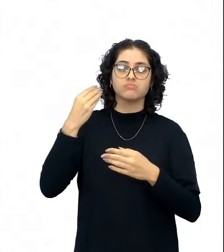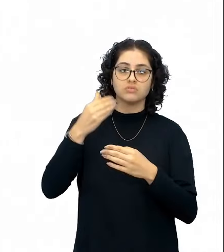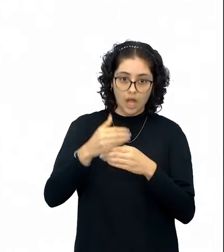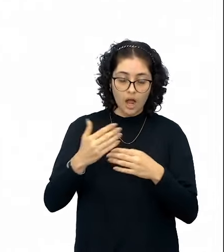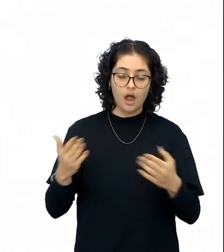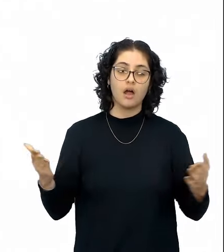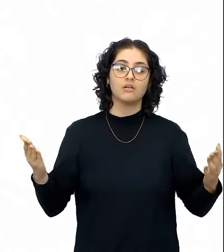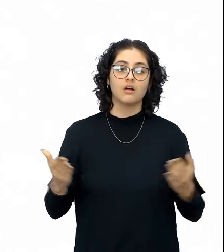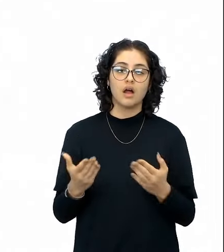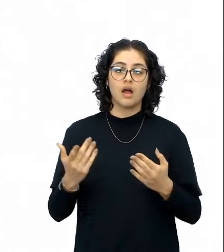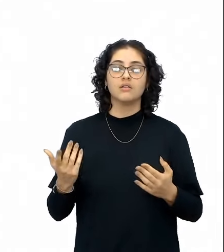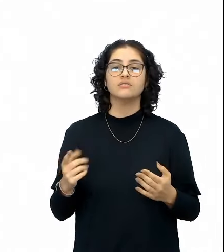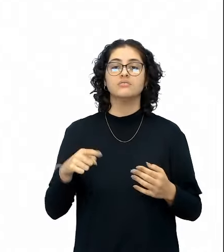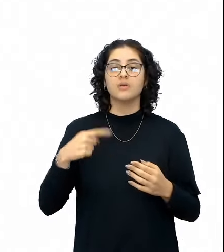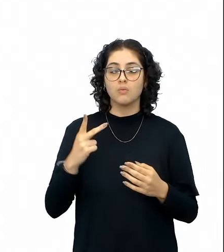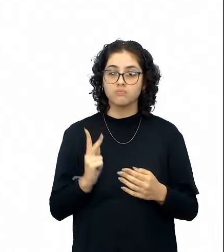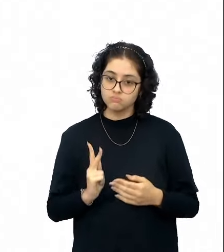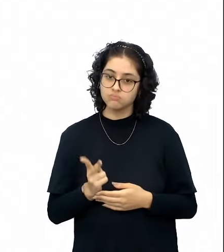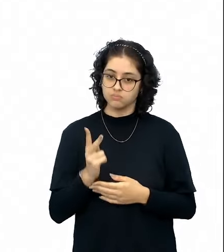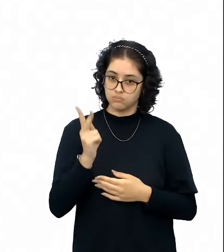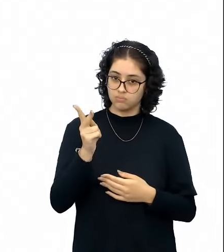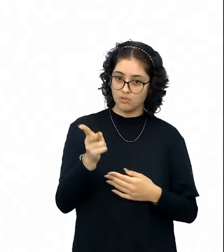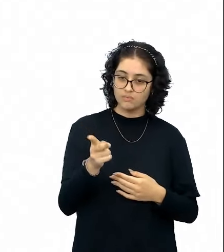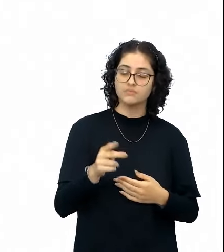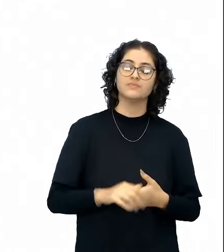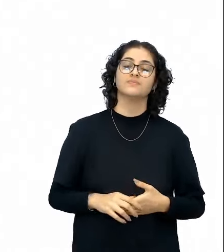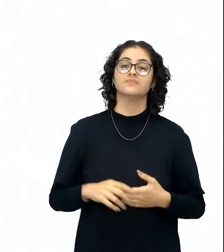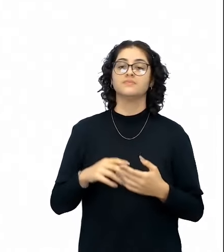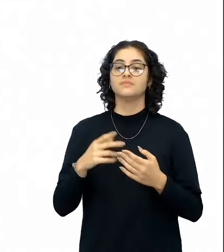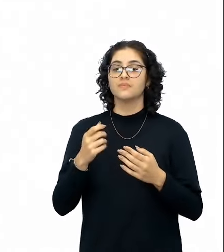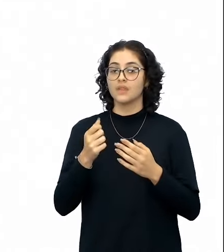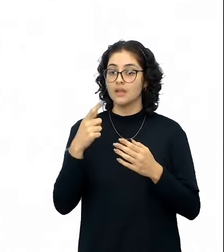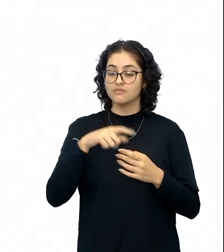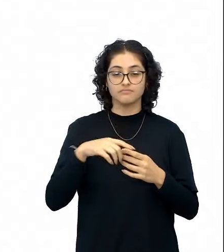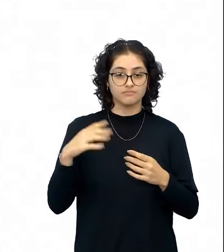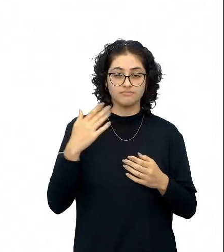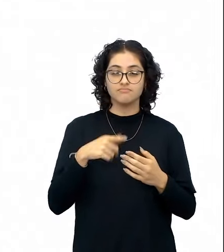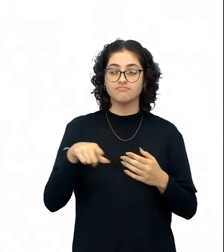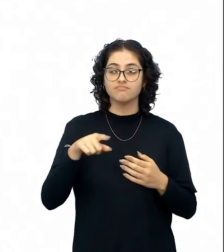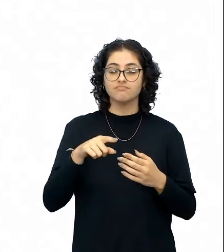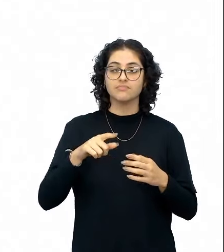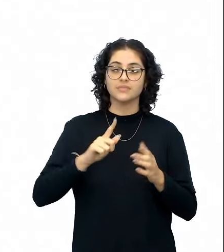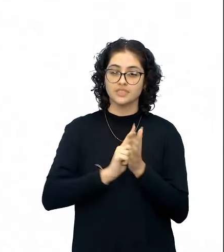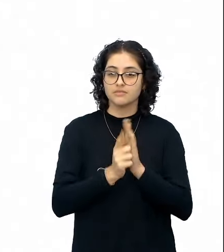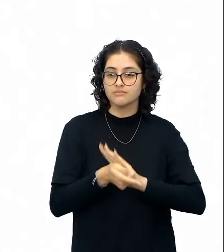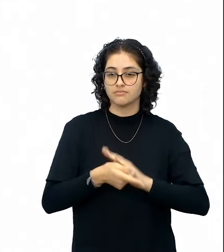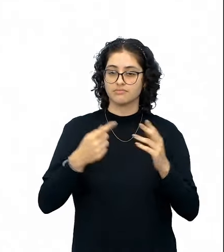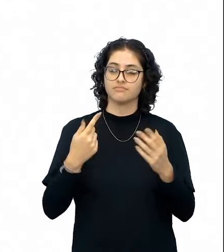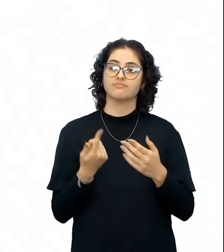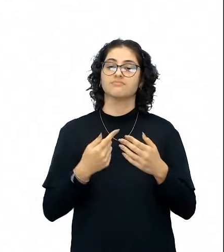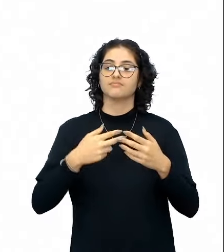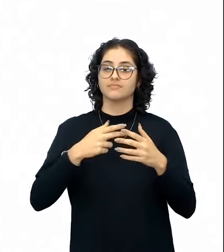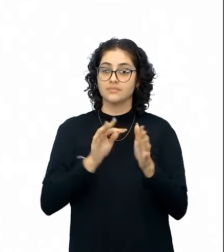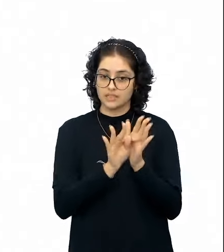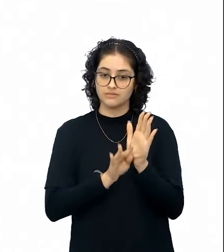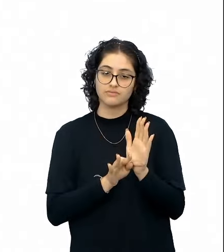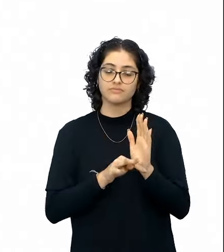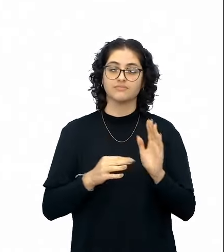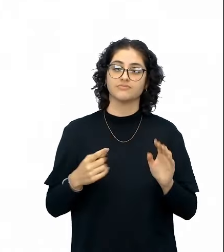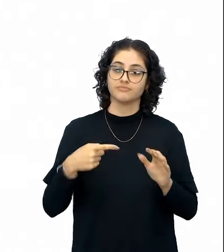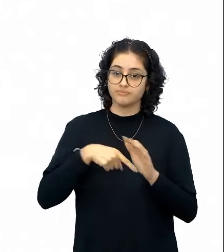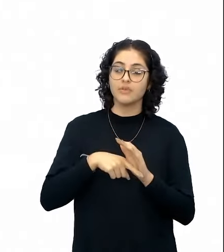aí durante, continuação das produções da aula anterior, produção em duplas dos gêneros textuais estudados, e aí em seguida, lá